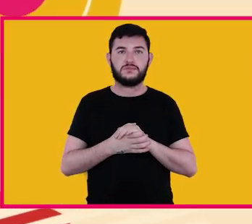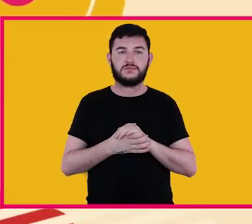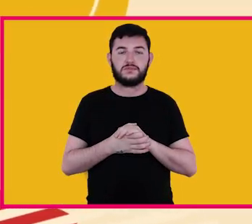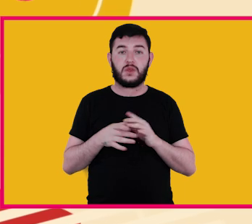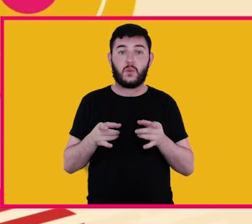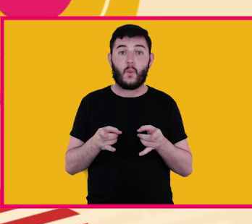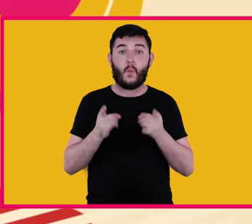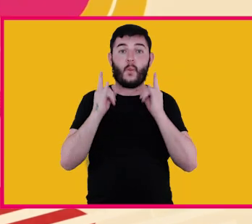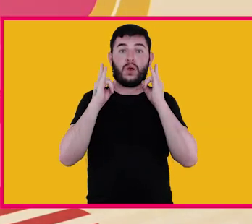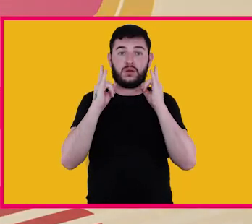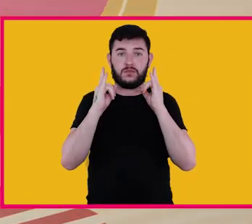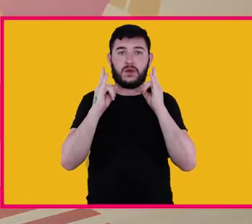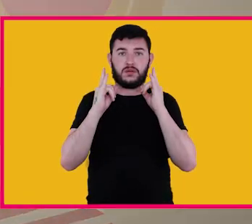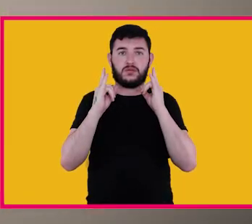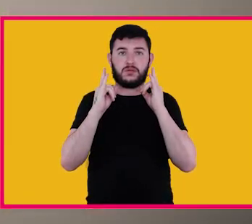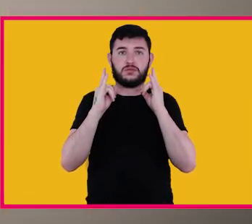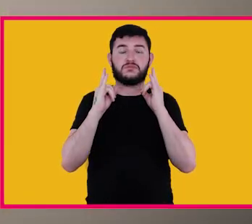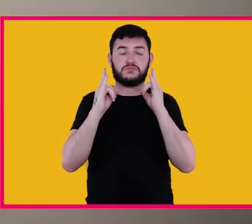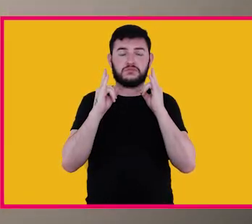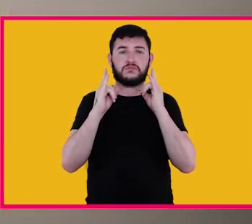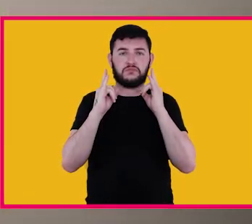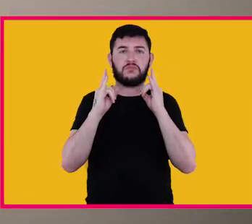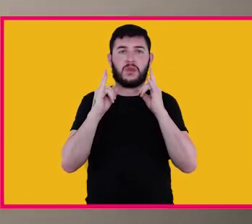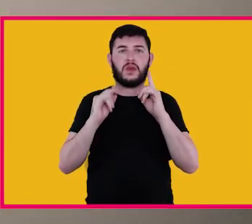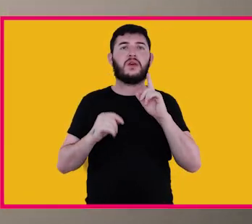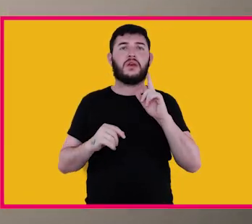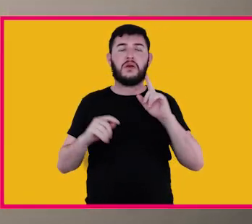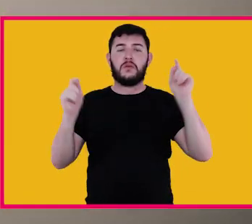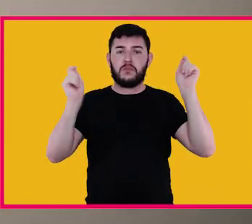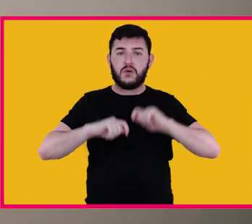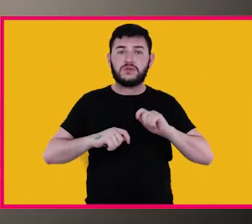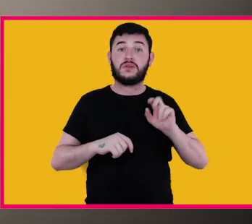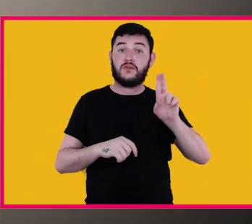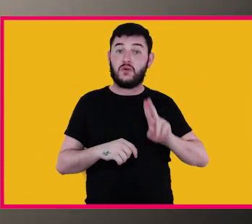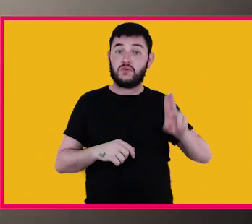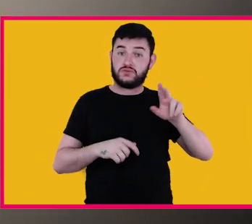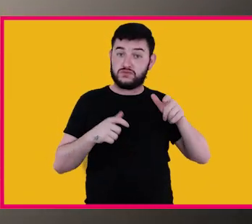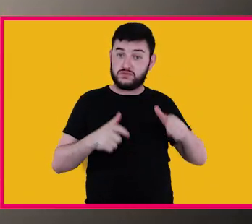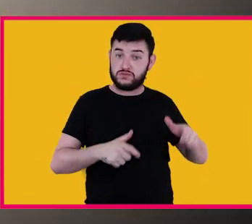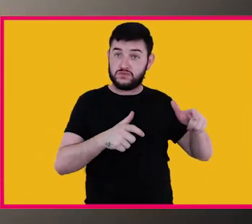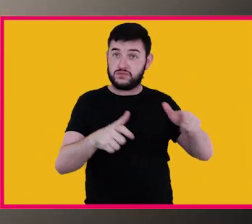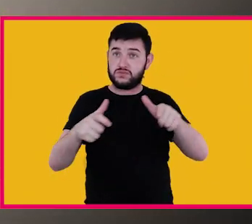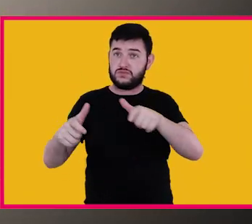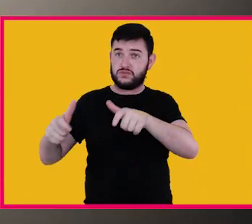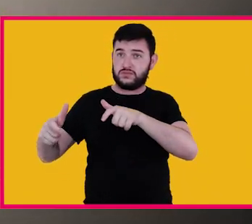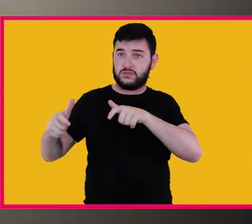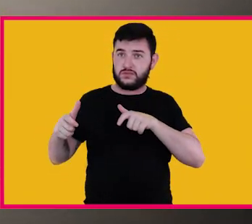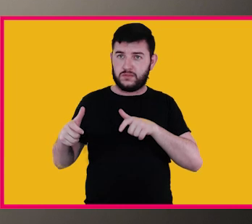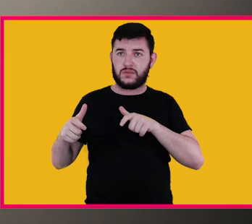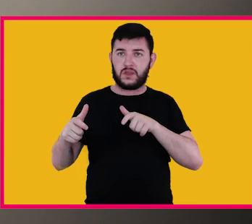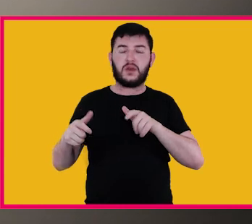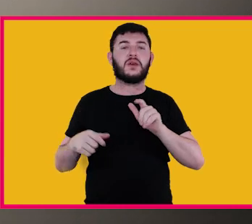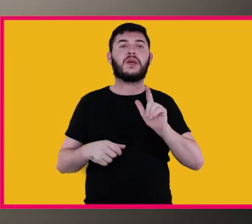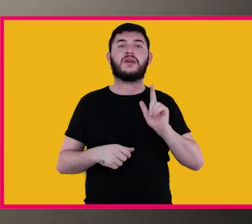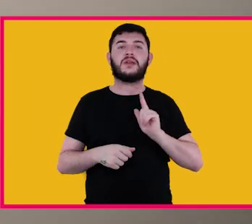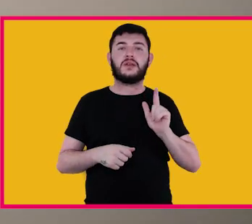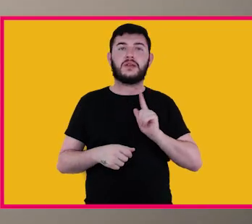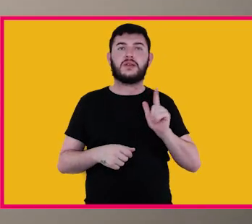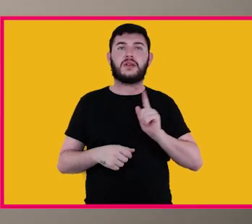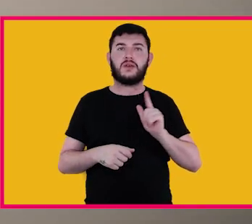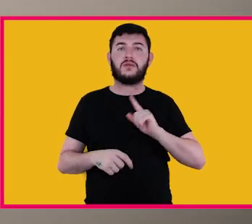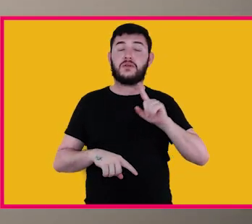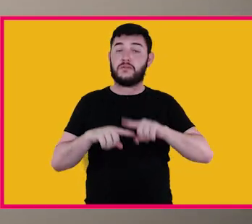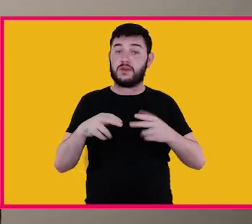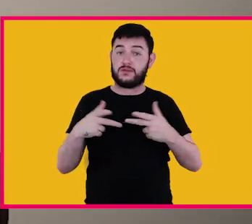Esses módulos eles têm menor escala e têm mais versatilidade na utilização dos espaços, ao mesmo tempo que contribui para a otimização dos recursos disponíveis.